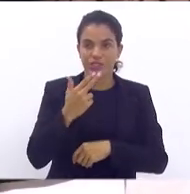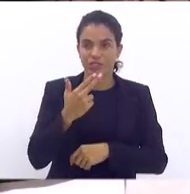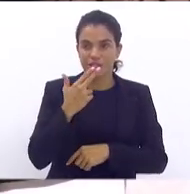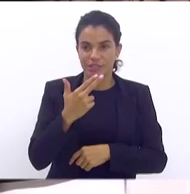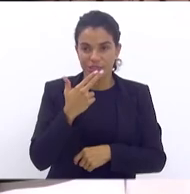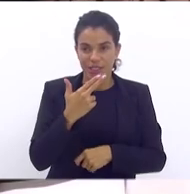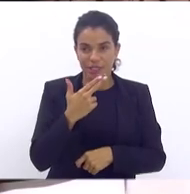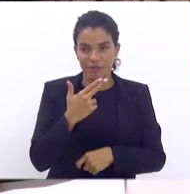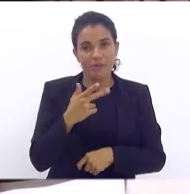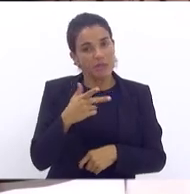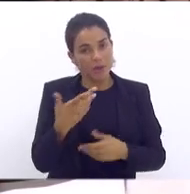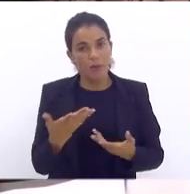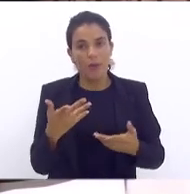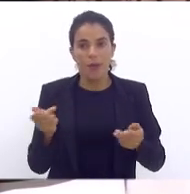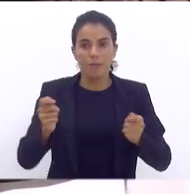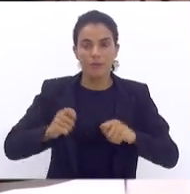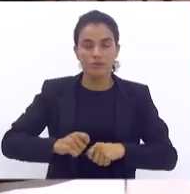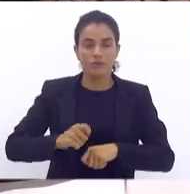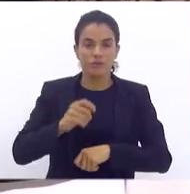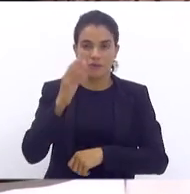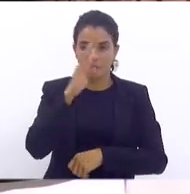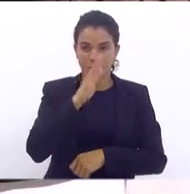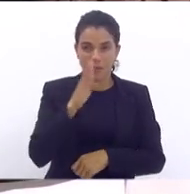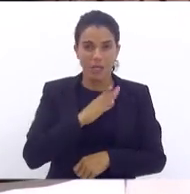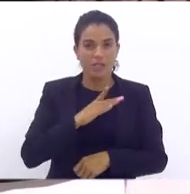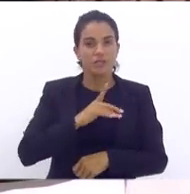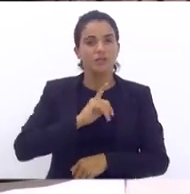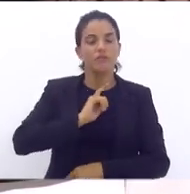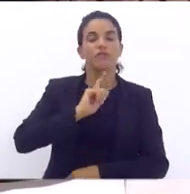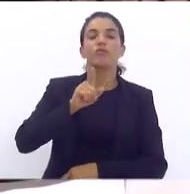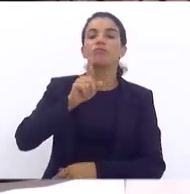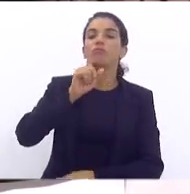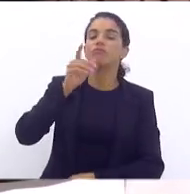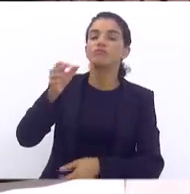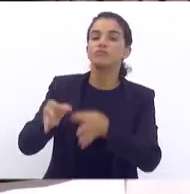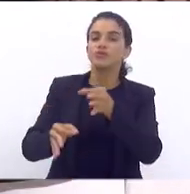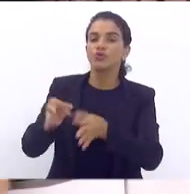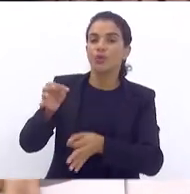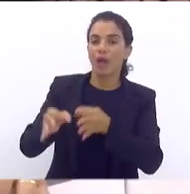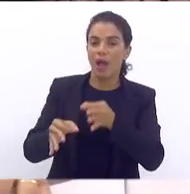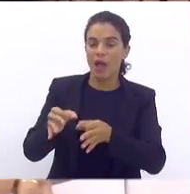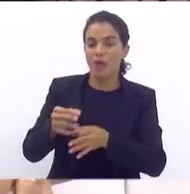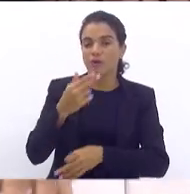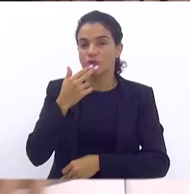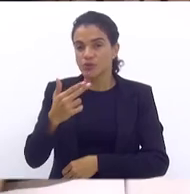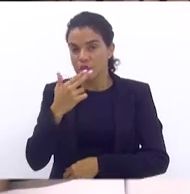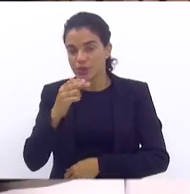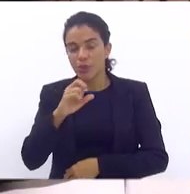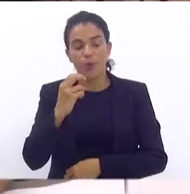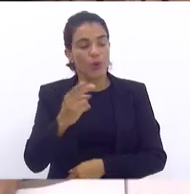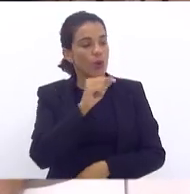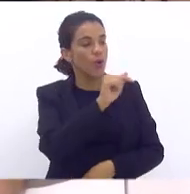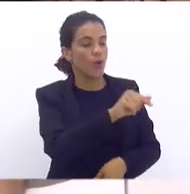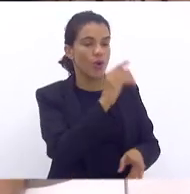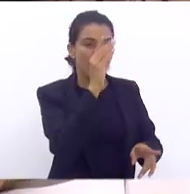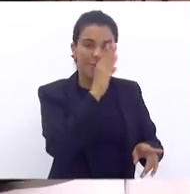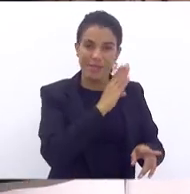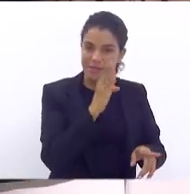é possível o Estado brasileiro responsabilizar, né, tanto o estrangeiro quanto o nacional que